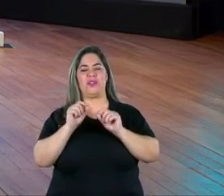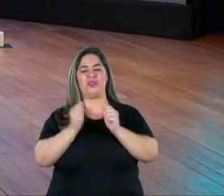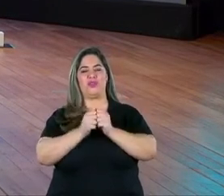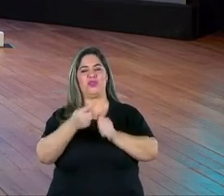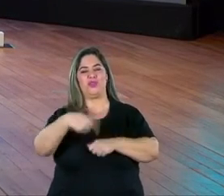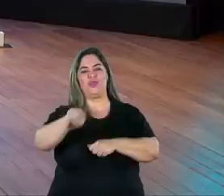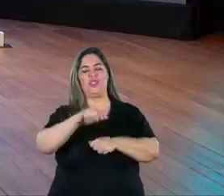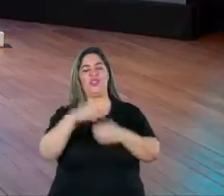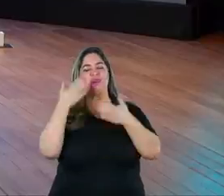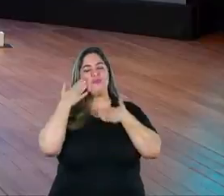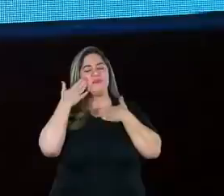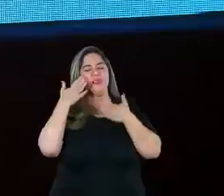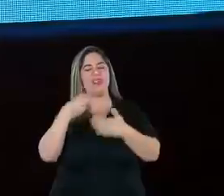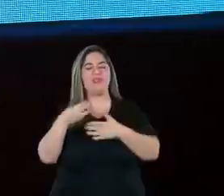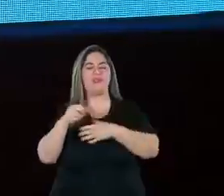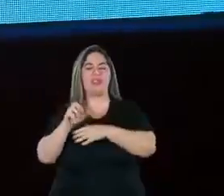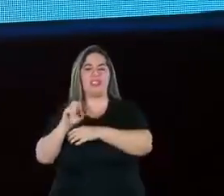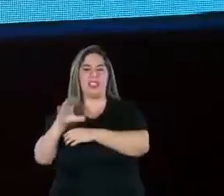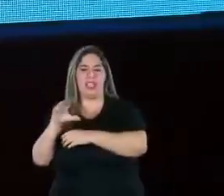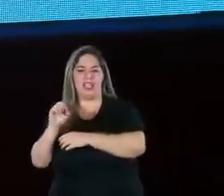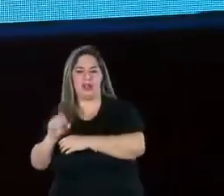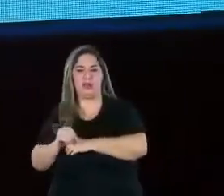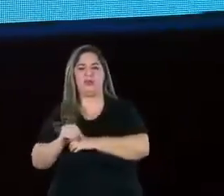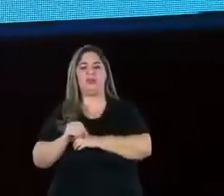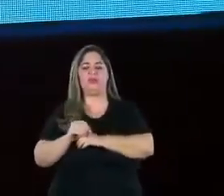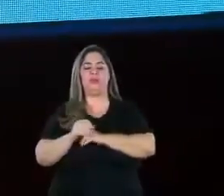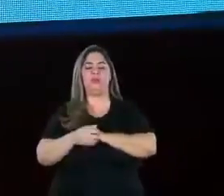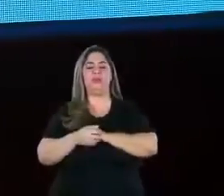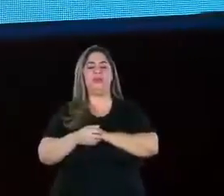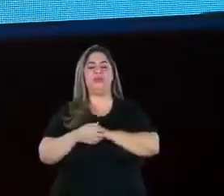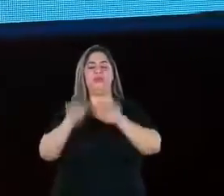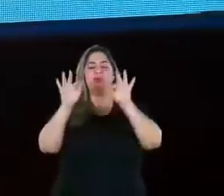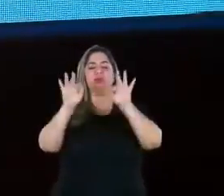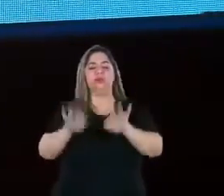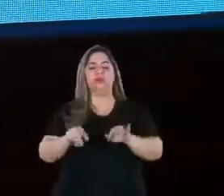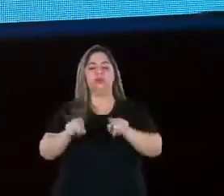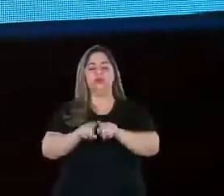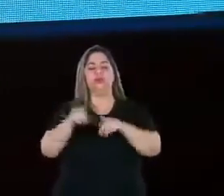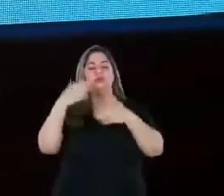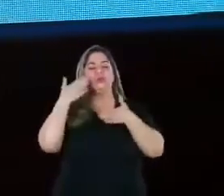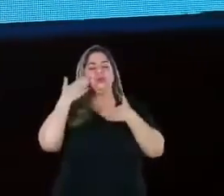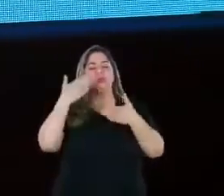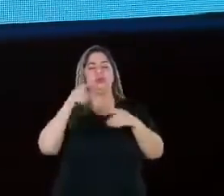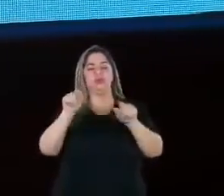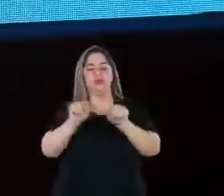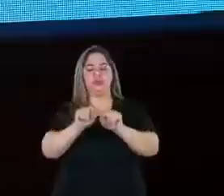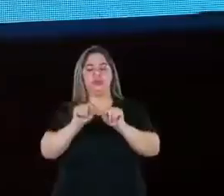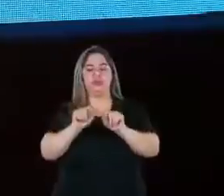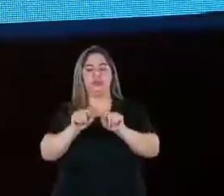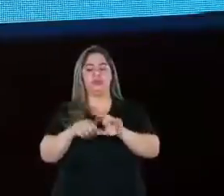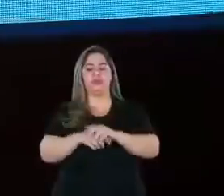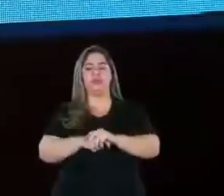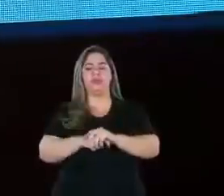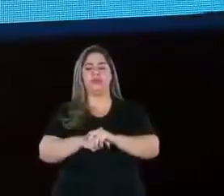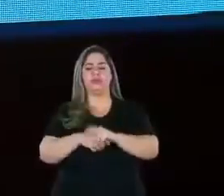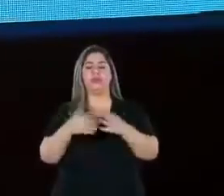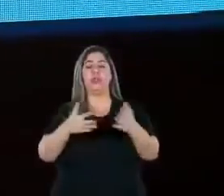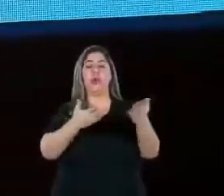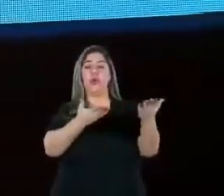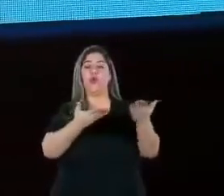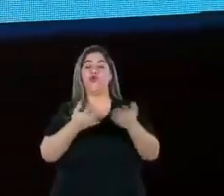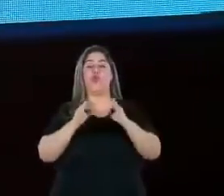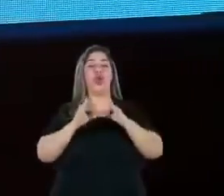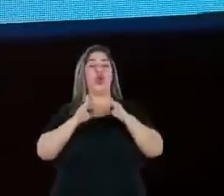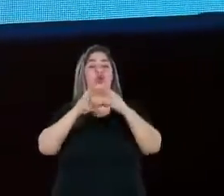Obrigado. Obrigado, Marcelo. Para finalizar, queria agradecer, queria convidar